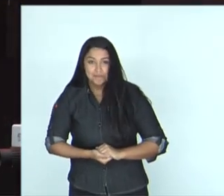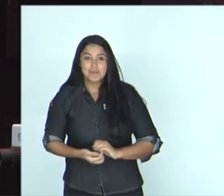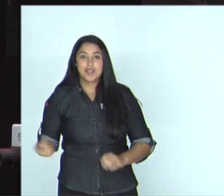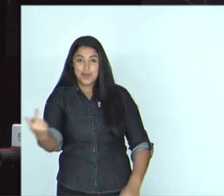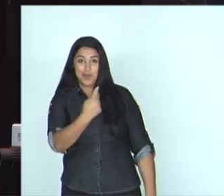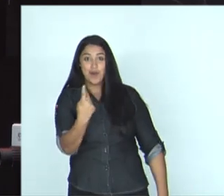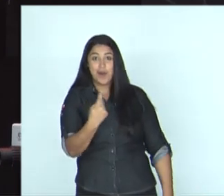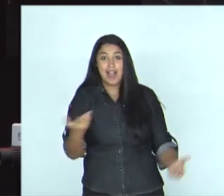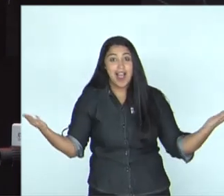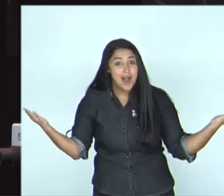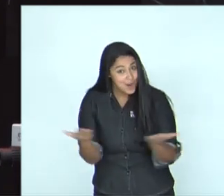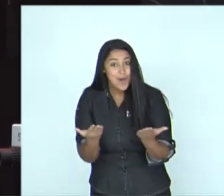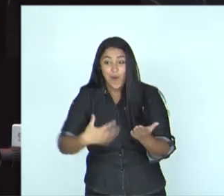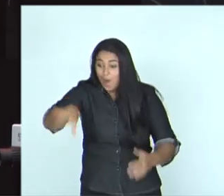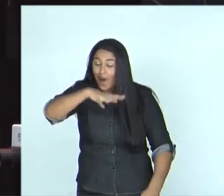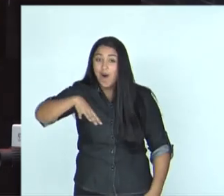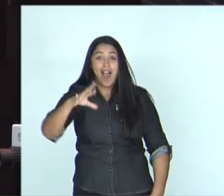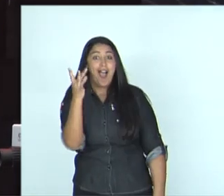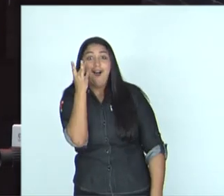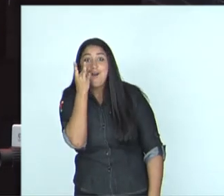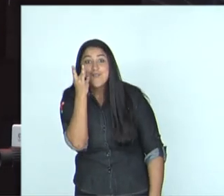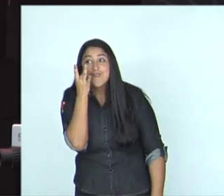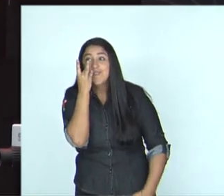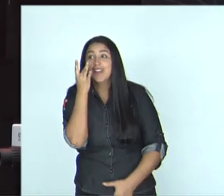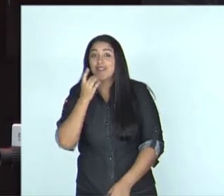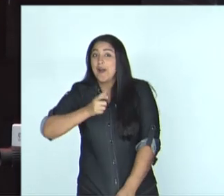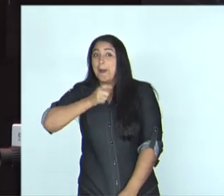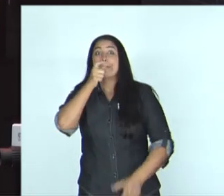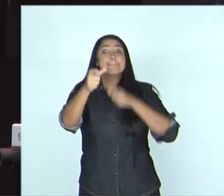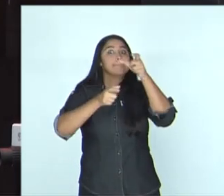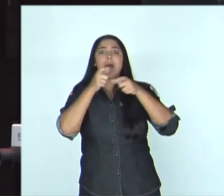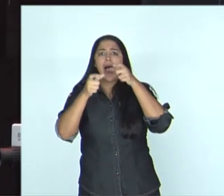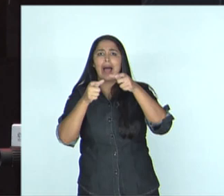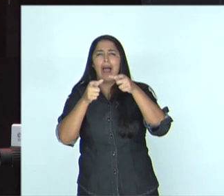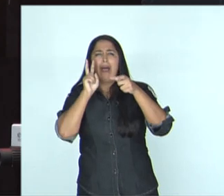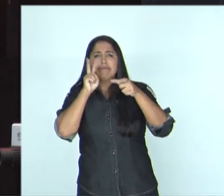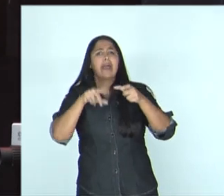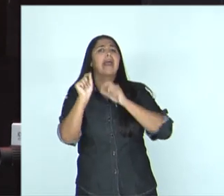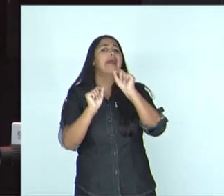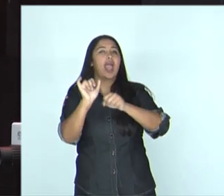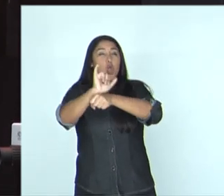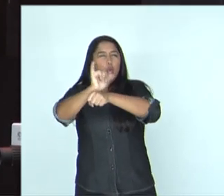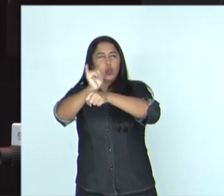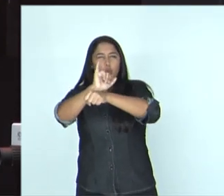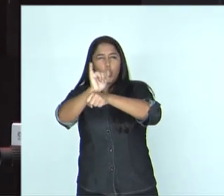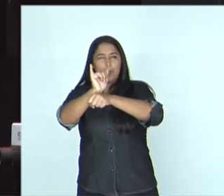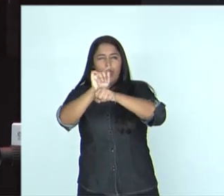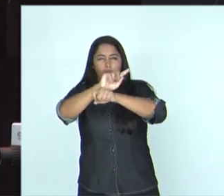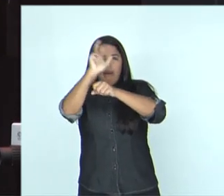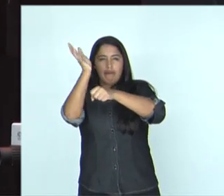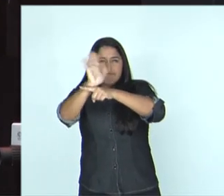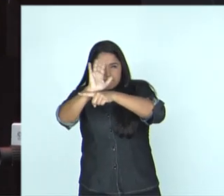Estamos aqui ao vivo, e estou vendo aqui tantas palavras de bênção no nosso YouTube. Muito obrigado a você que